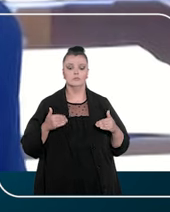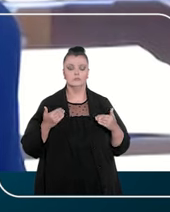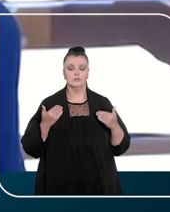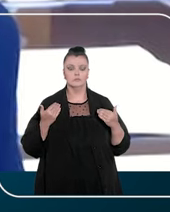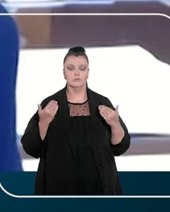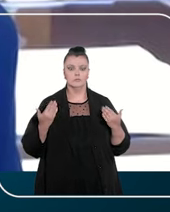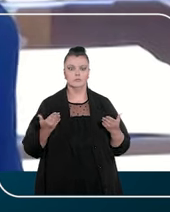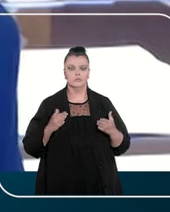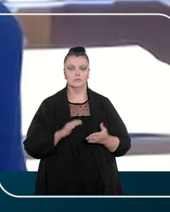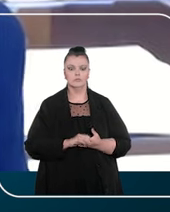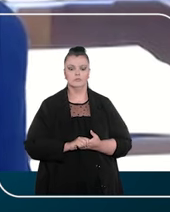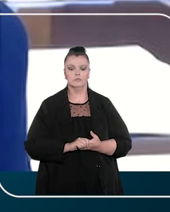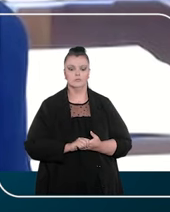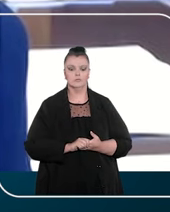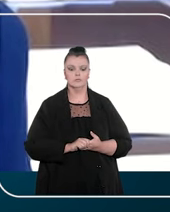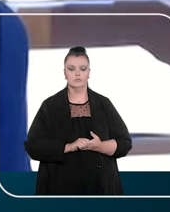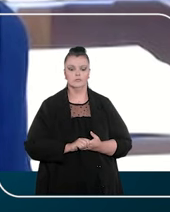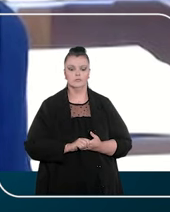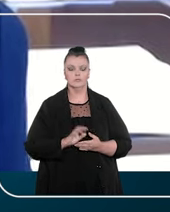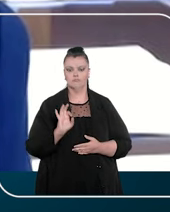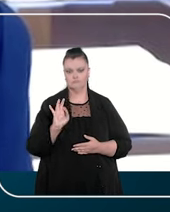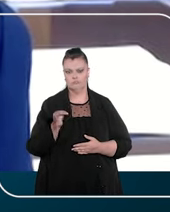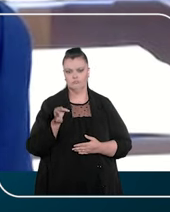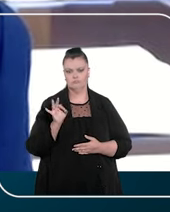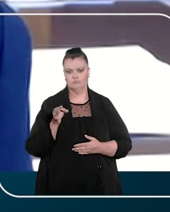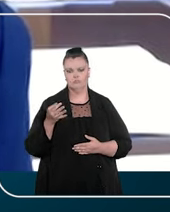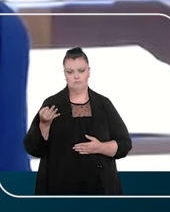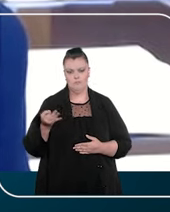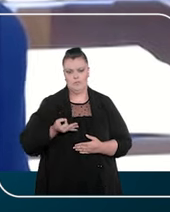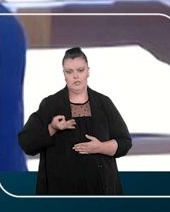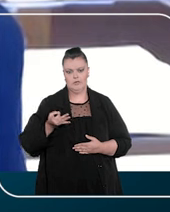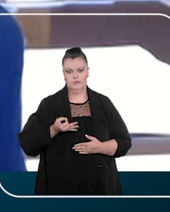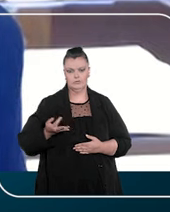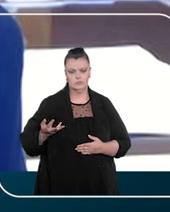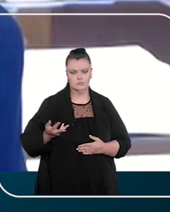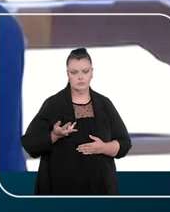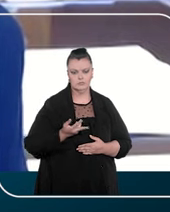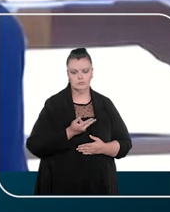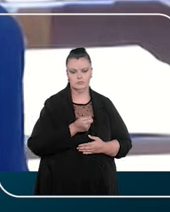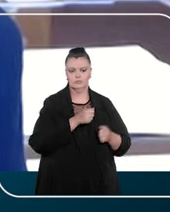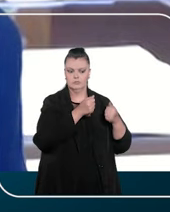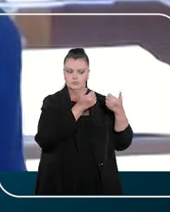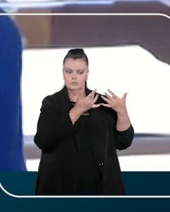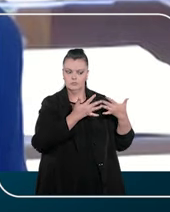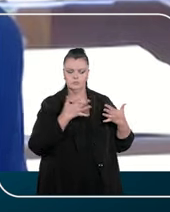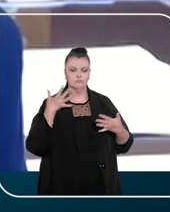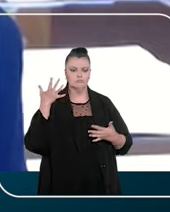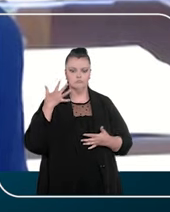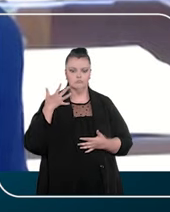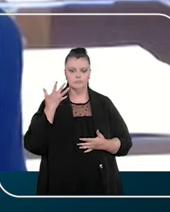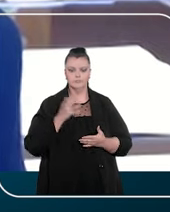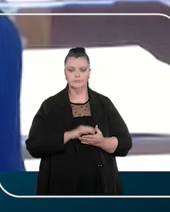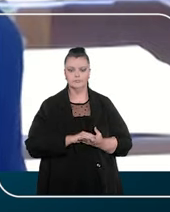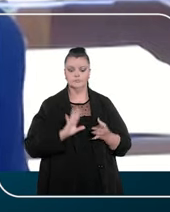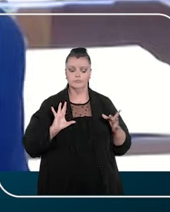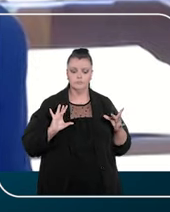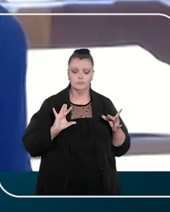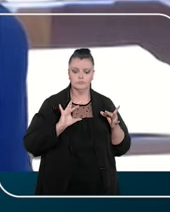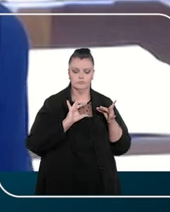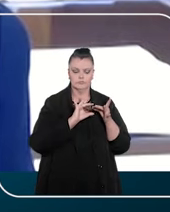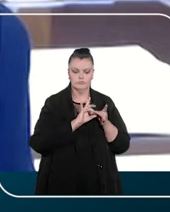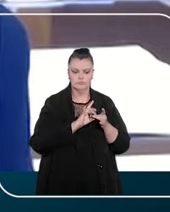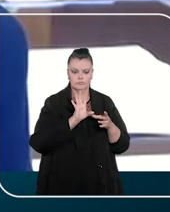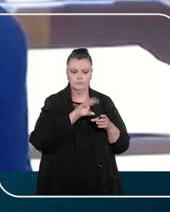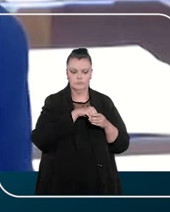no meu coração está perfeito a fala, perfeita a fala do ministro Rogério Schietti, agregar um preâmbulo da